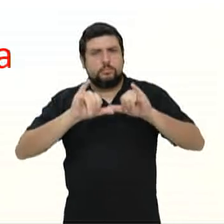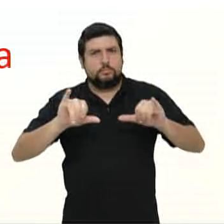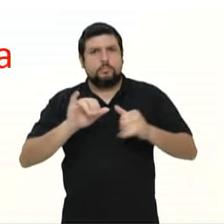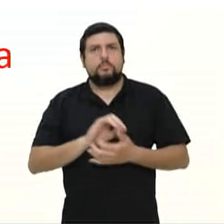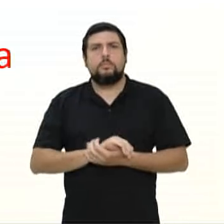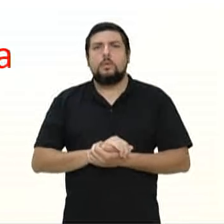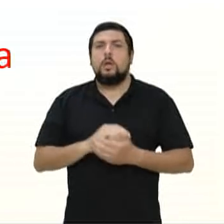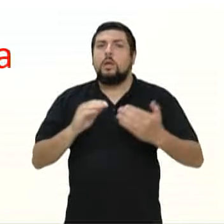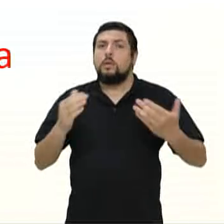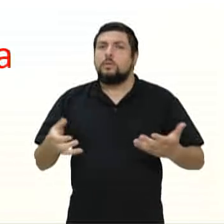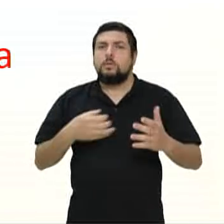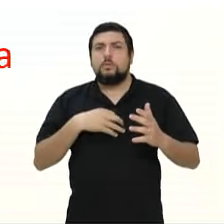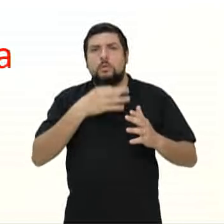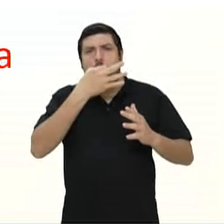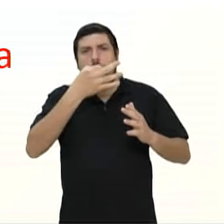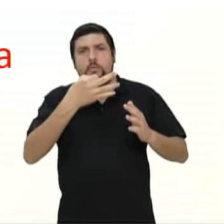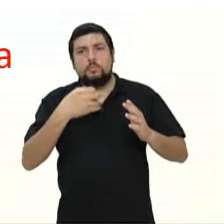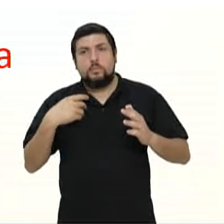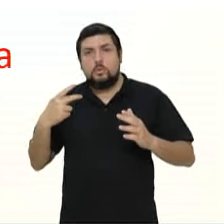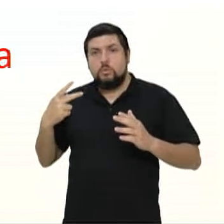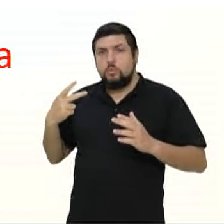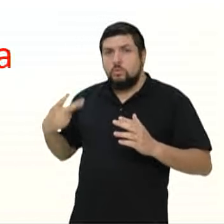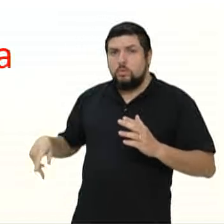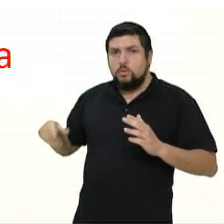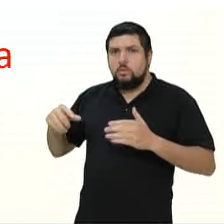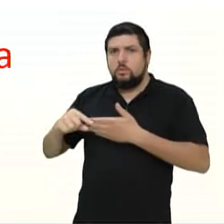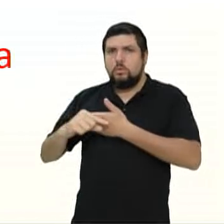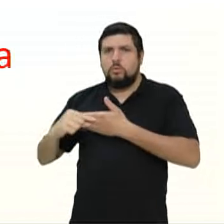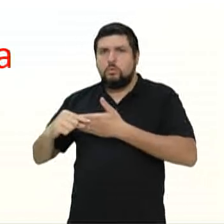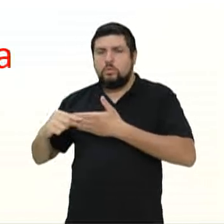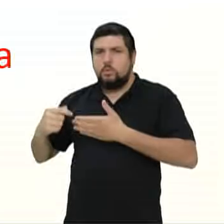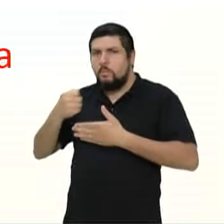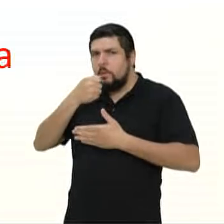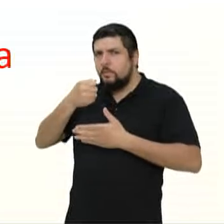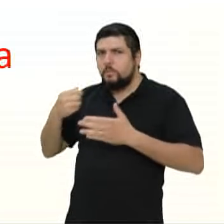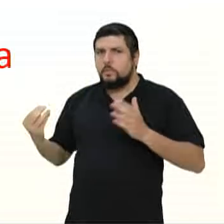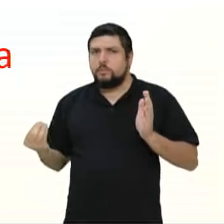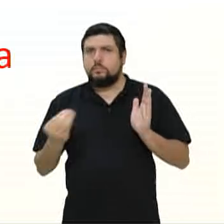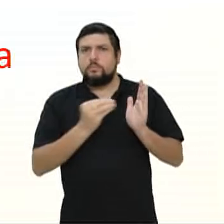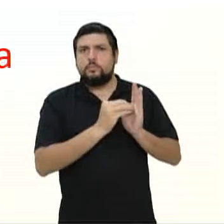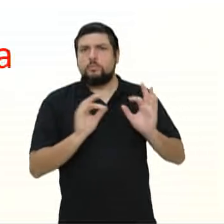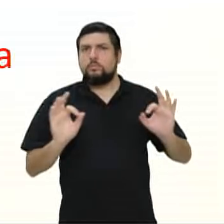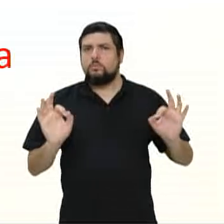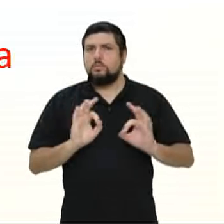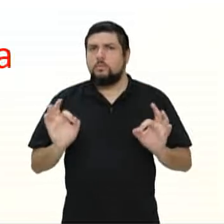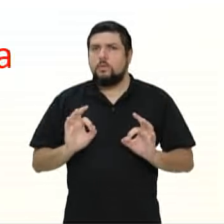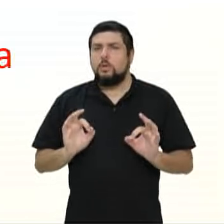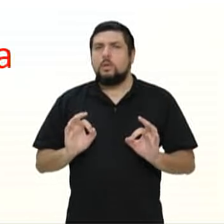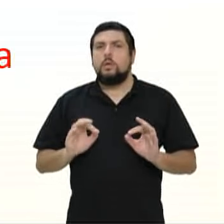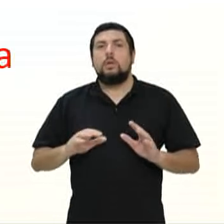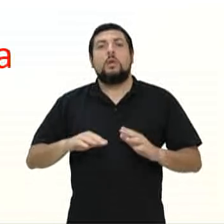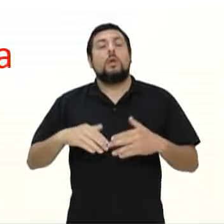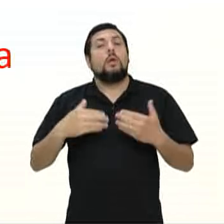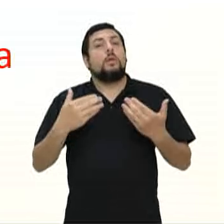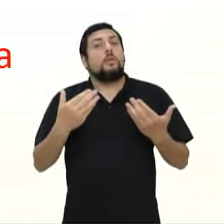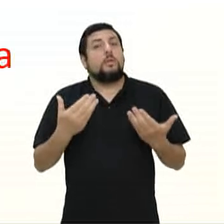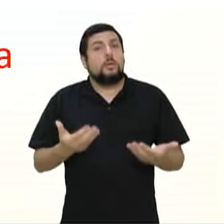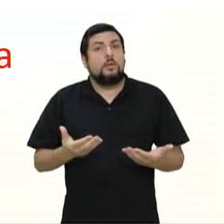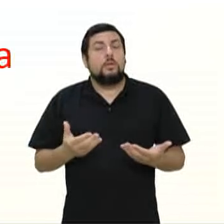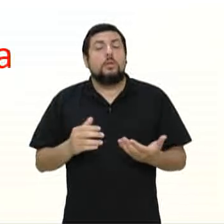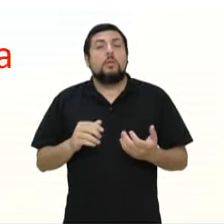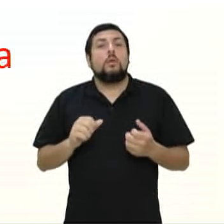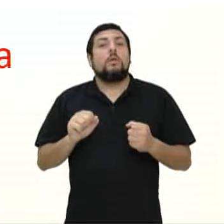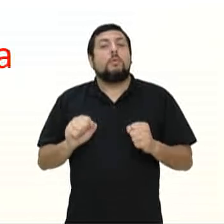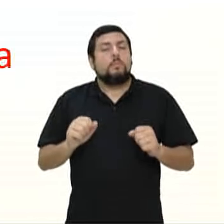Então, não há opinião direta do autor, do jornalista sobre o fato. Assim, pode-se concluir que essa seja